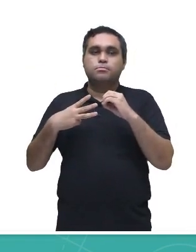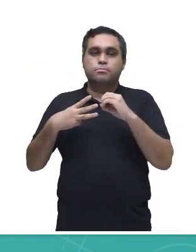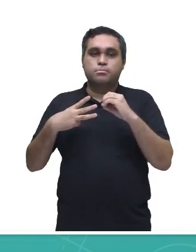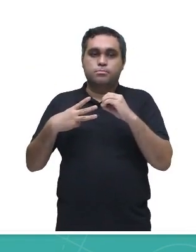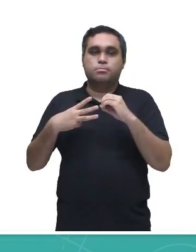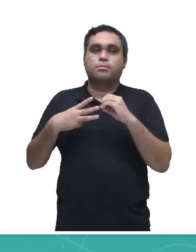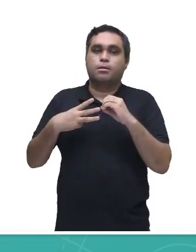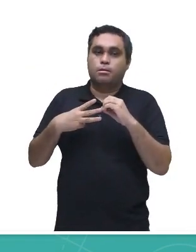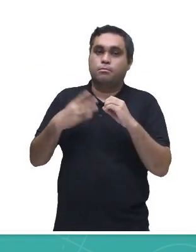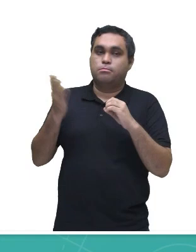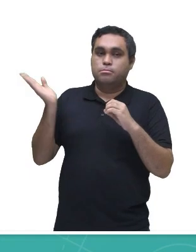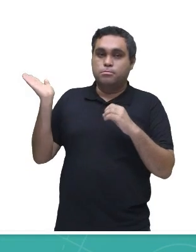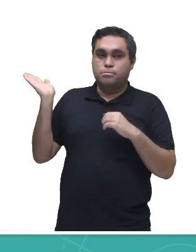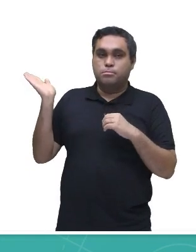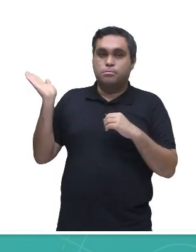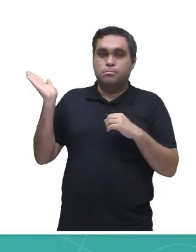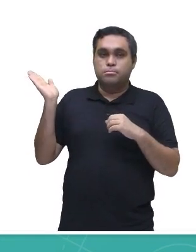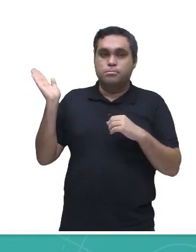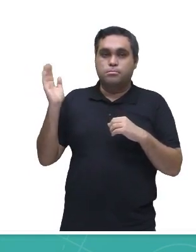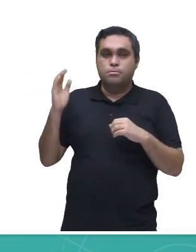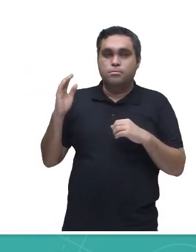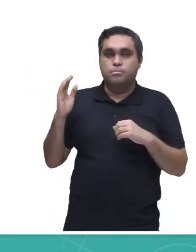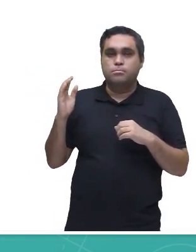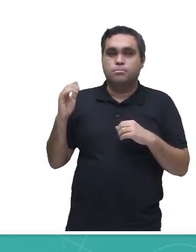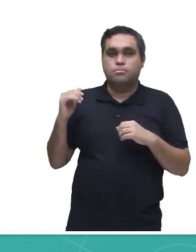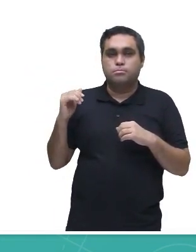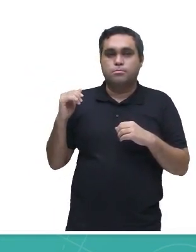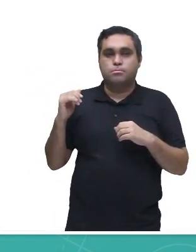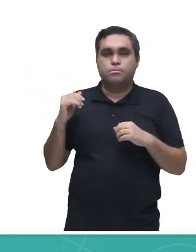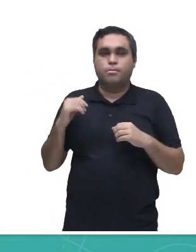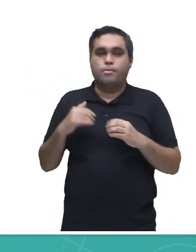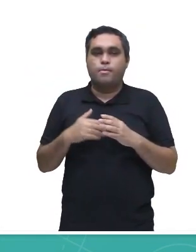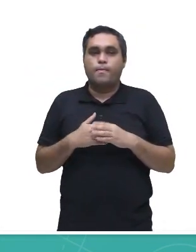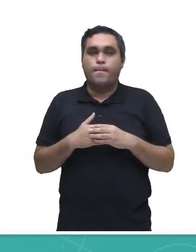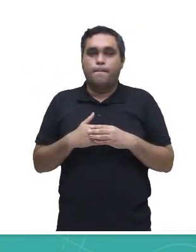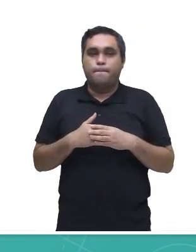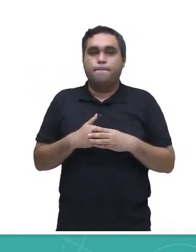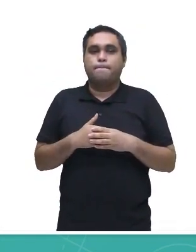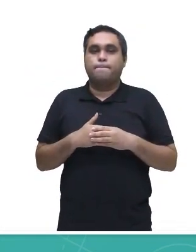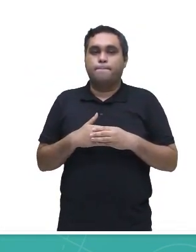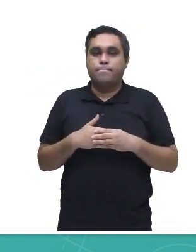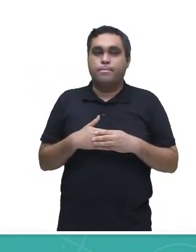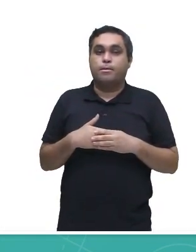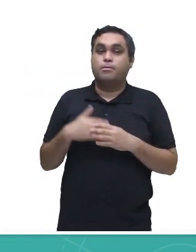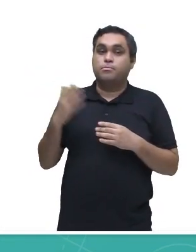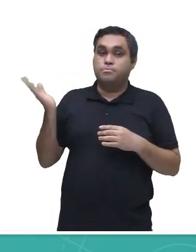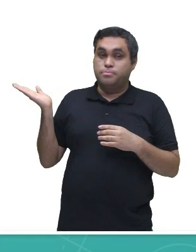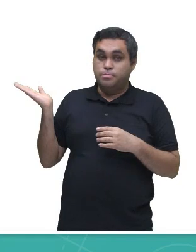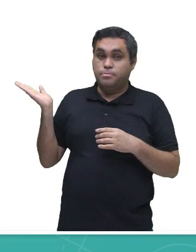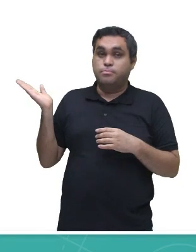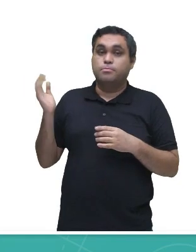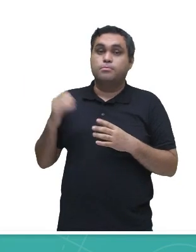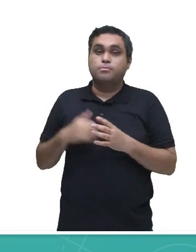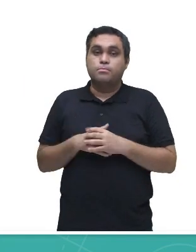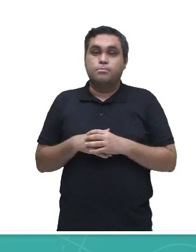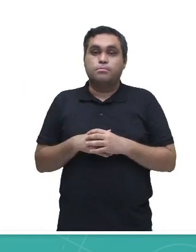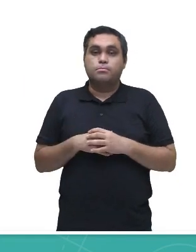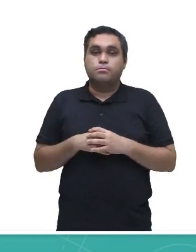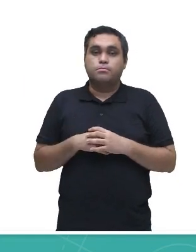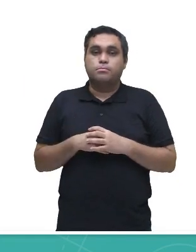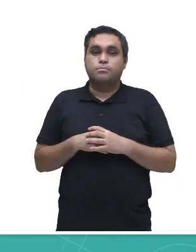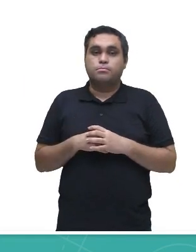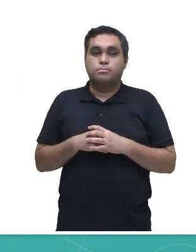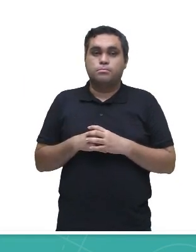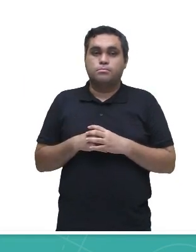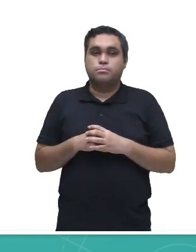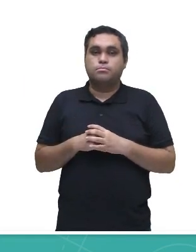aqui, célula, deixa eu afastar aqui um pouquinho para vocês verem aqui direitinho, olha aí, célula. Depois da célula, nós